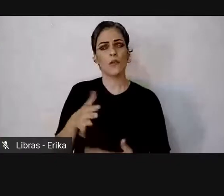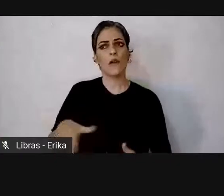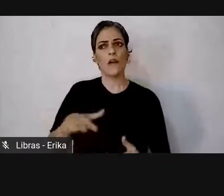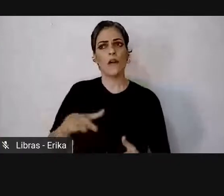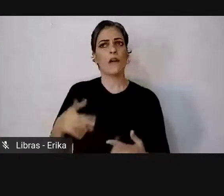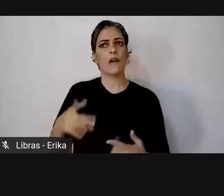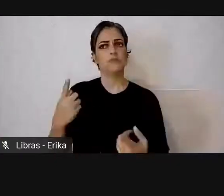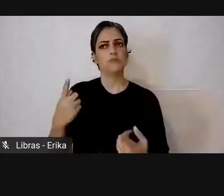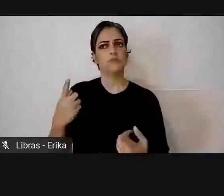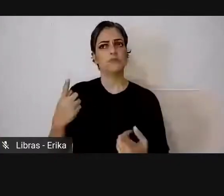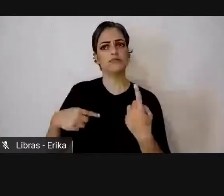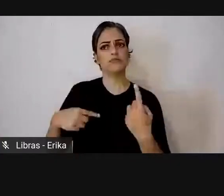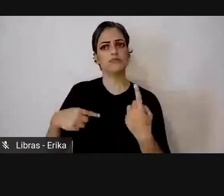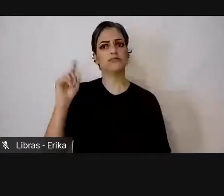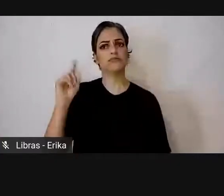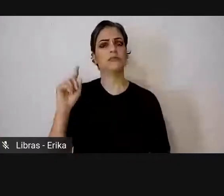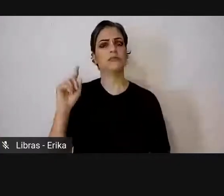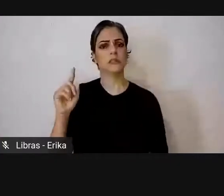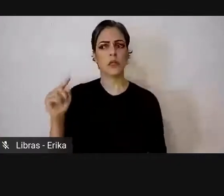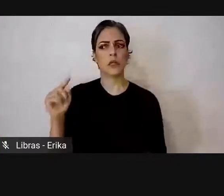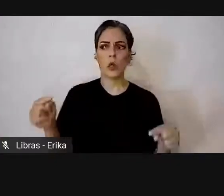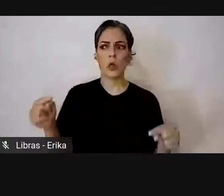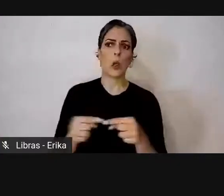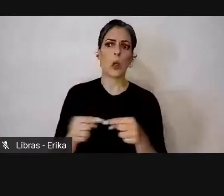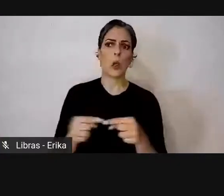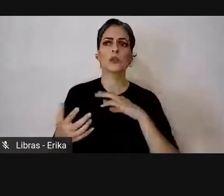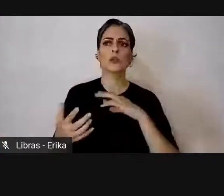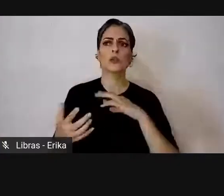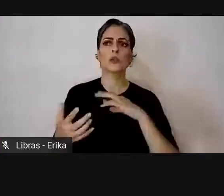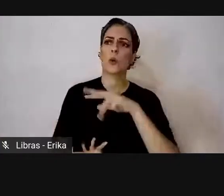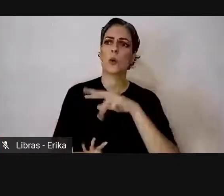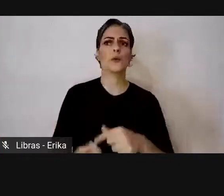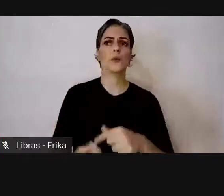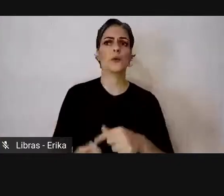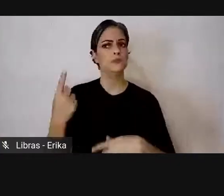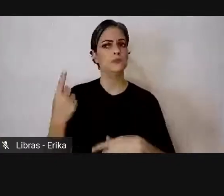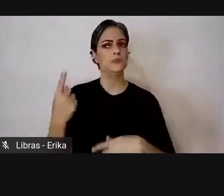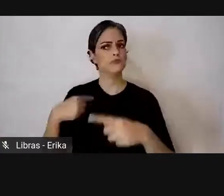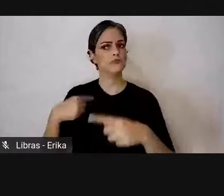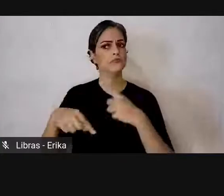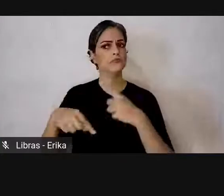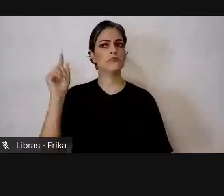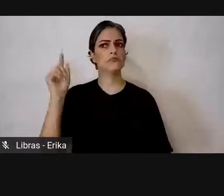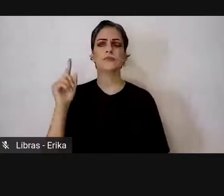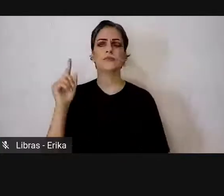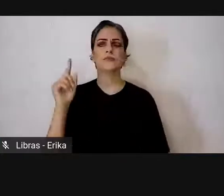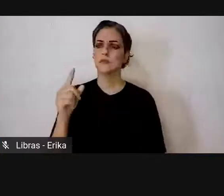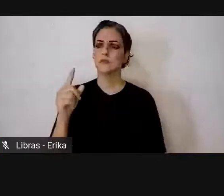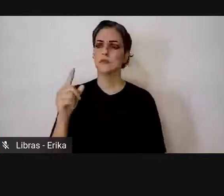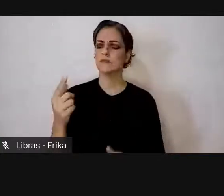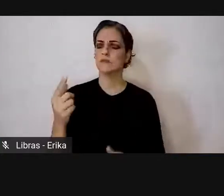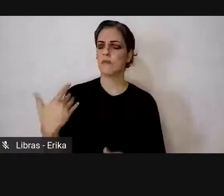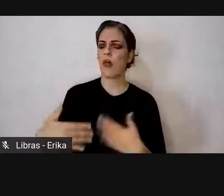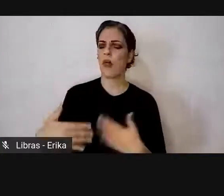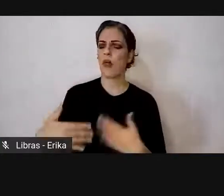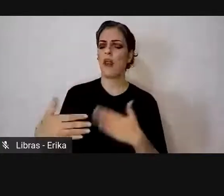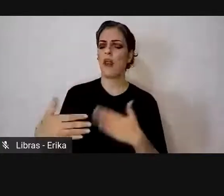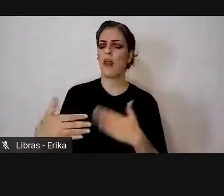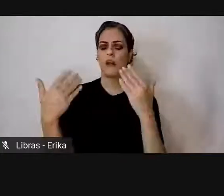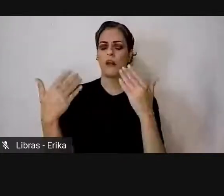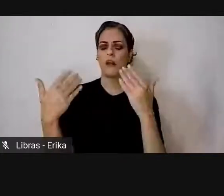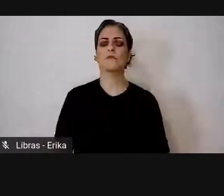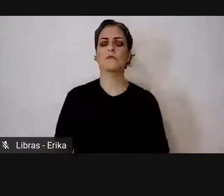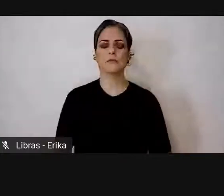do mundo, que está na vanguarda de muitos processos. Então, isso também, eu acho que é relevante de